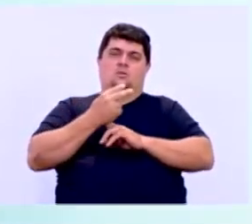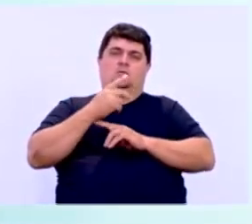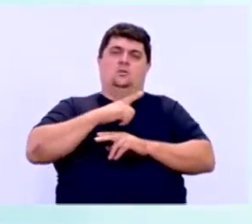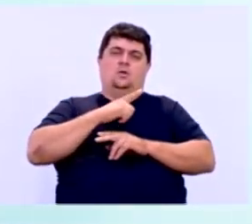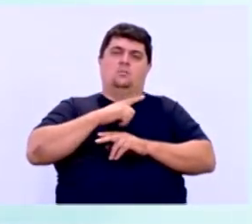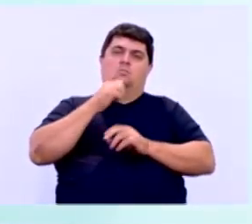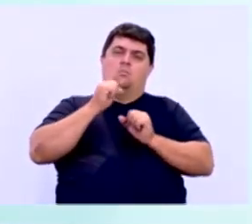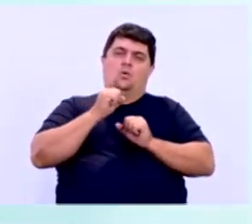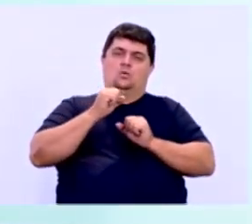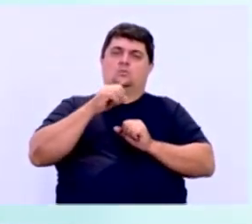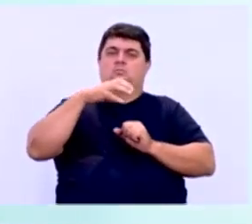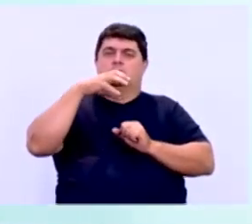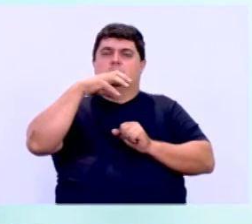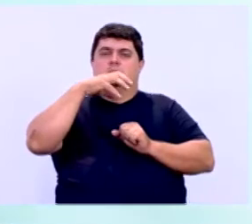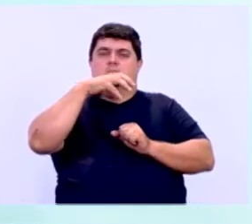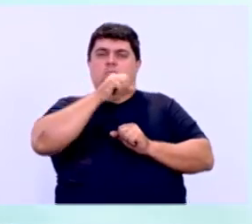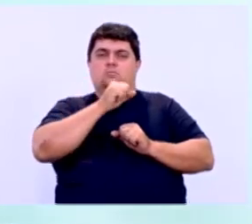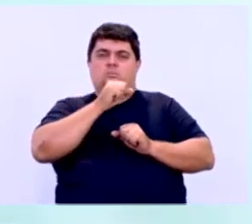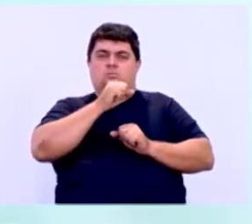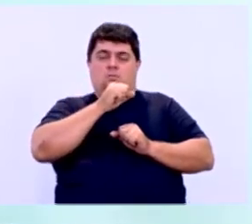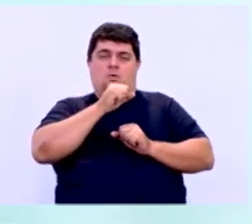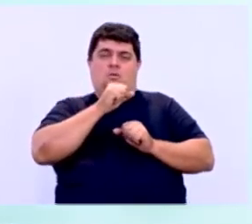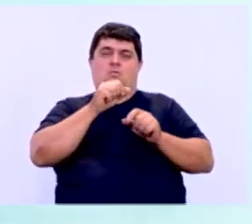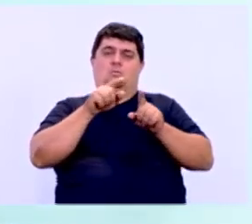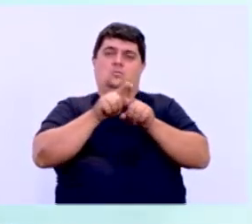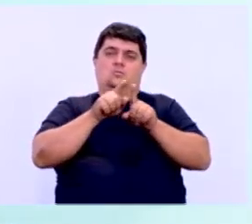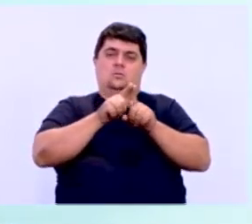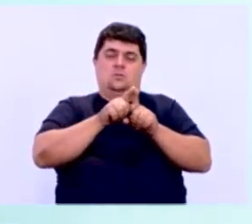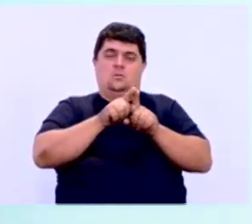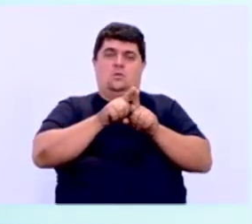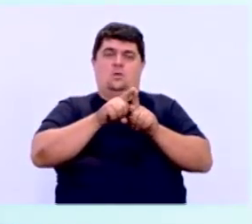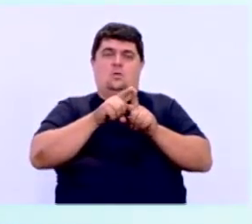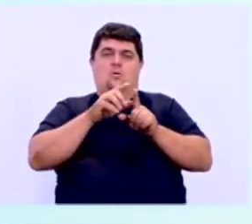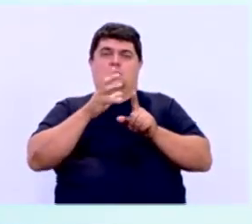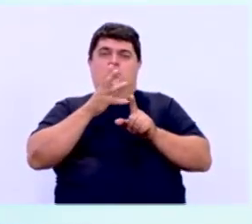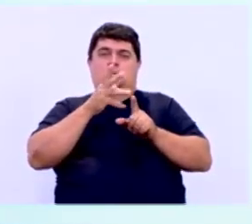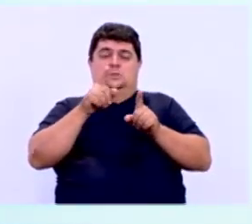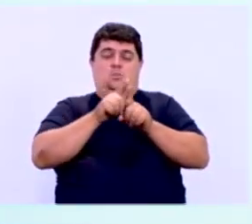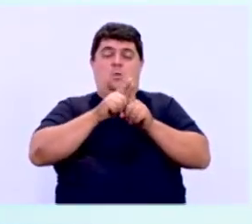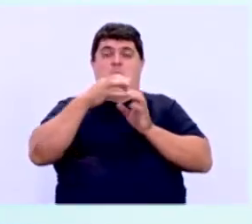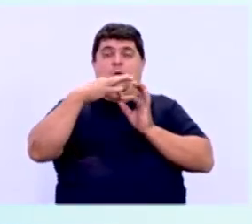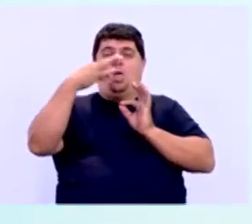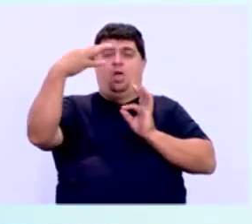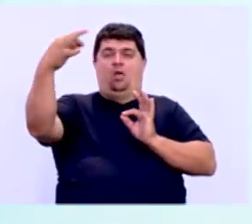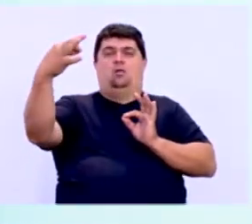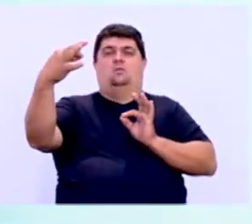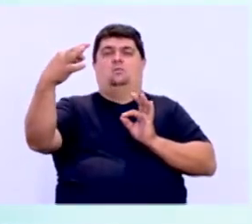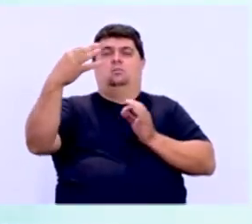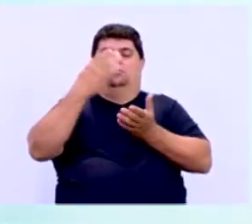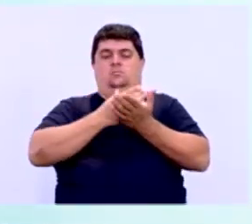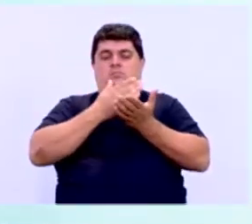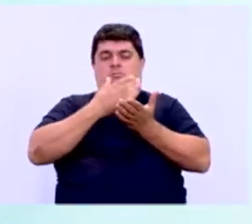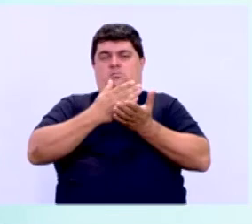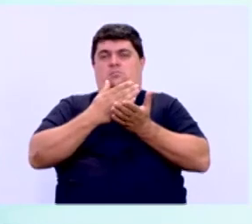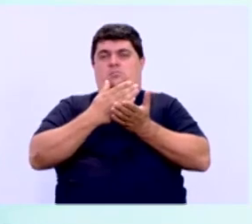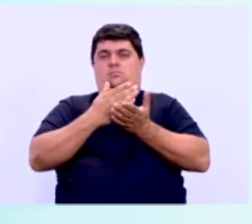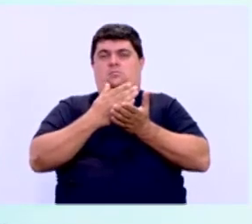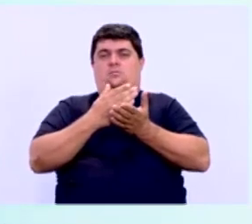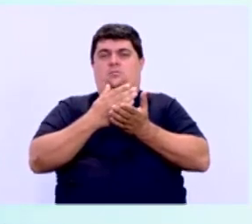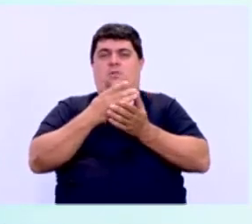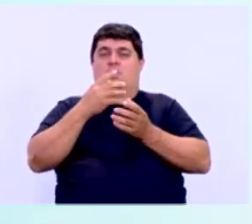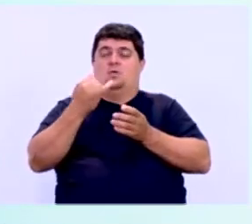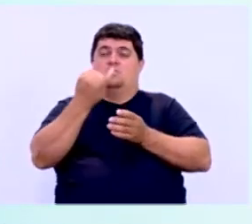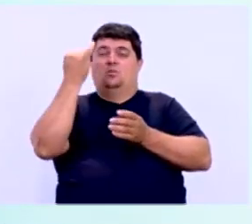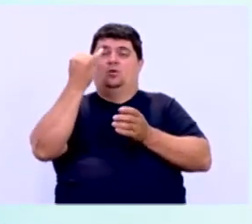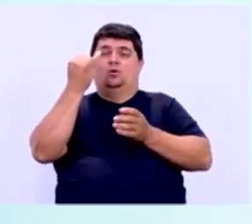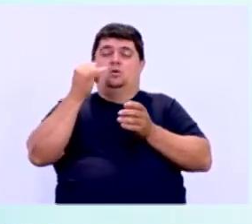duração, ele pode ter um prazo, né, de curto, de médio e de longo prazo, né? O importante é que o